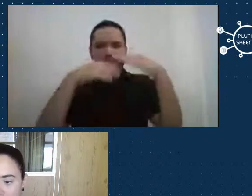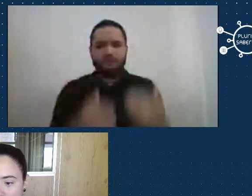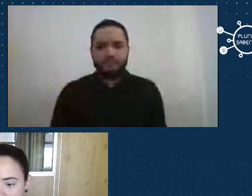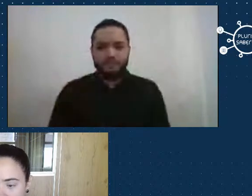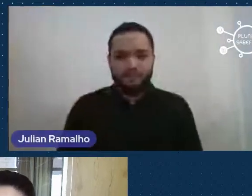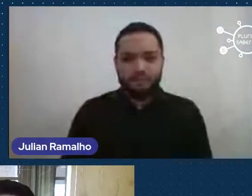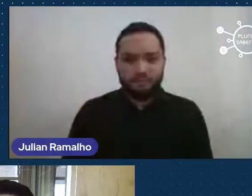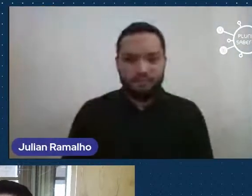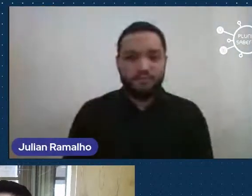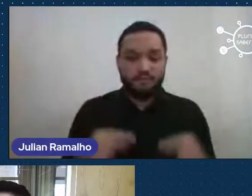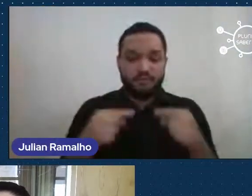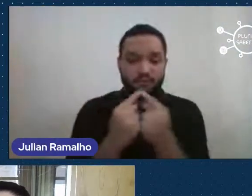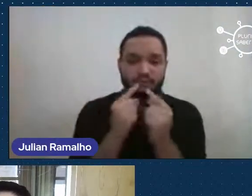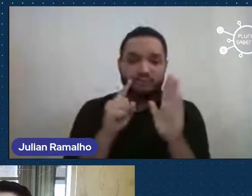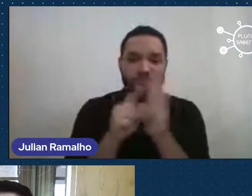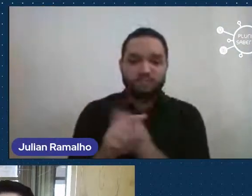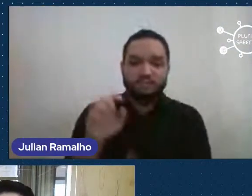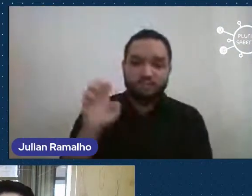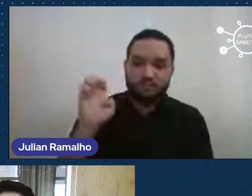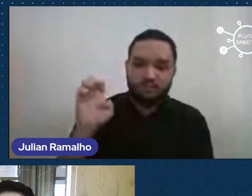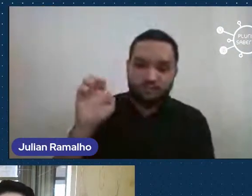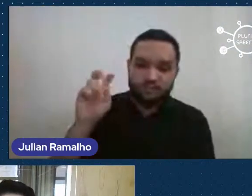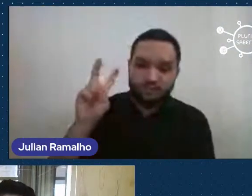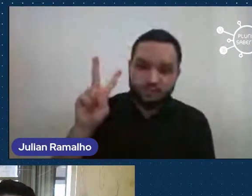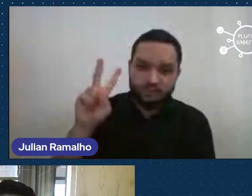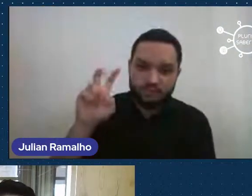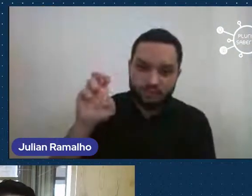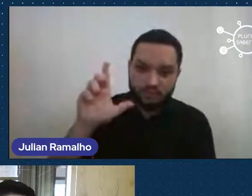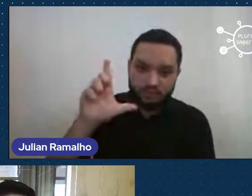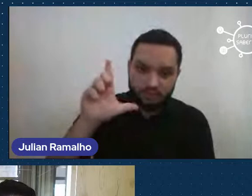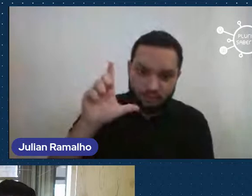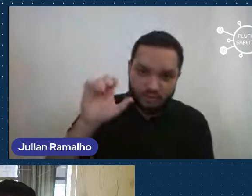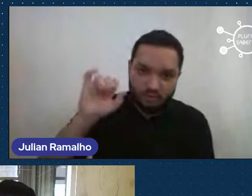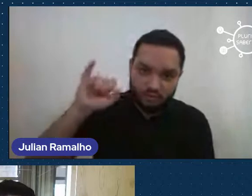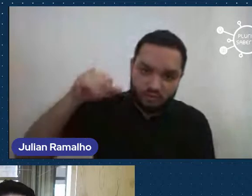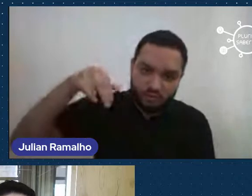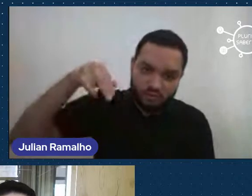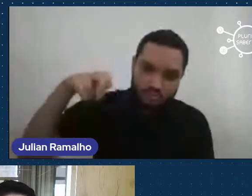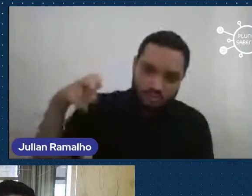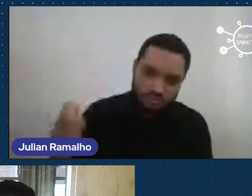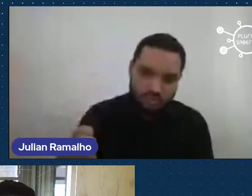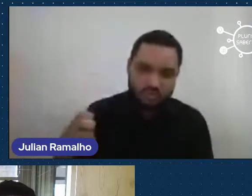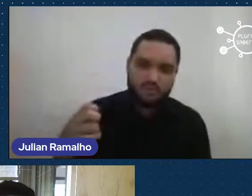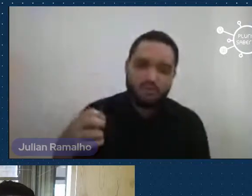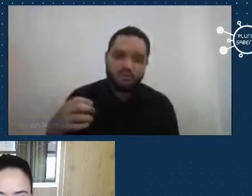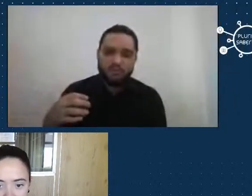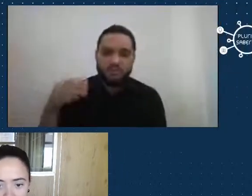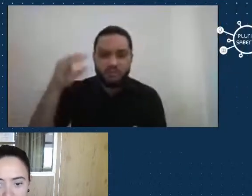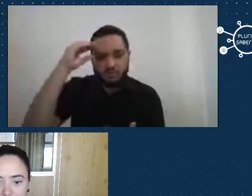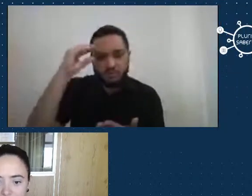da Eveline, professor, que ela colocou, também tenho dúvidas sobre a originalidade das teses, é obrigatória?